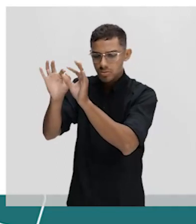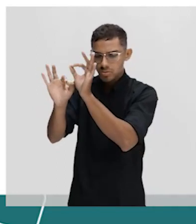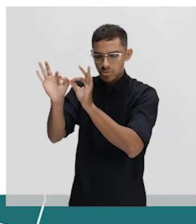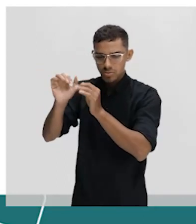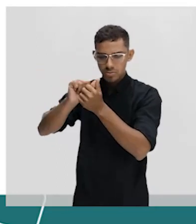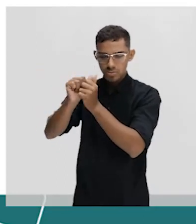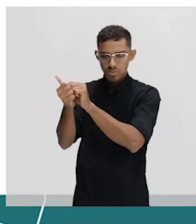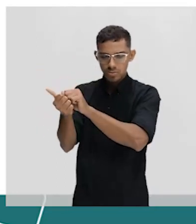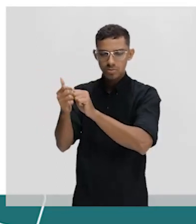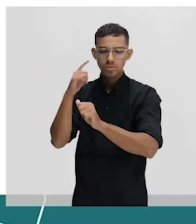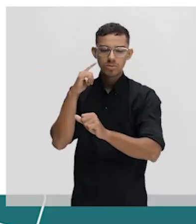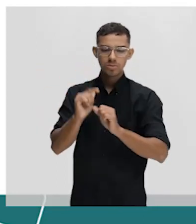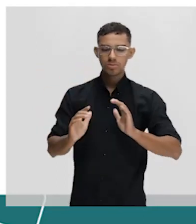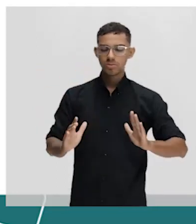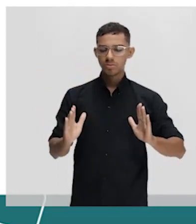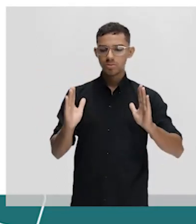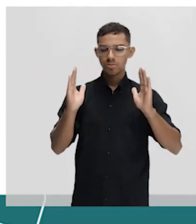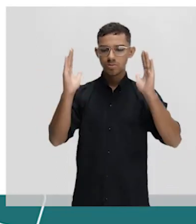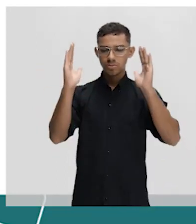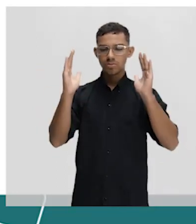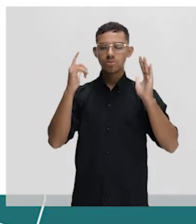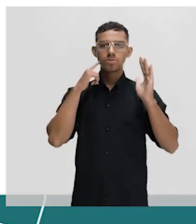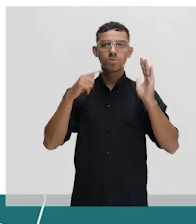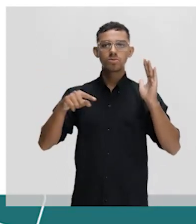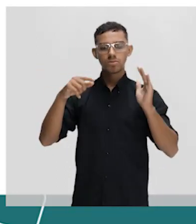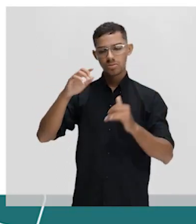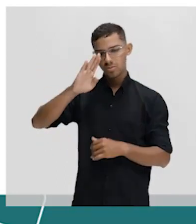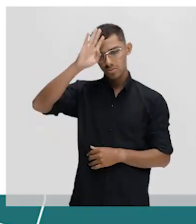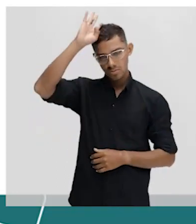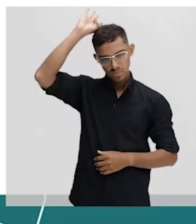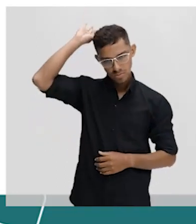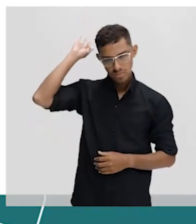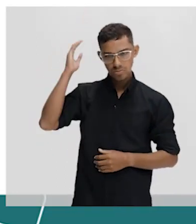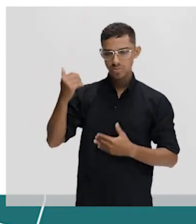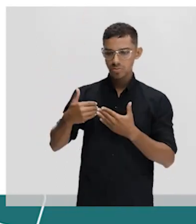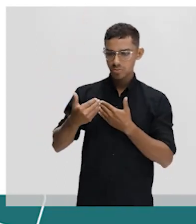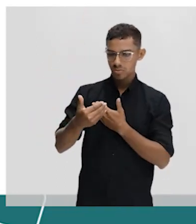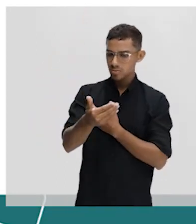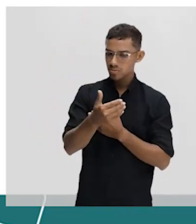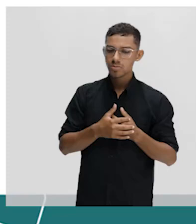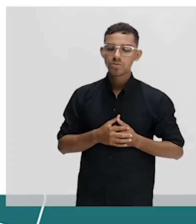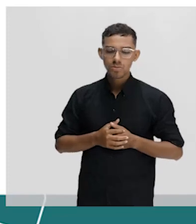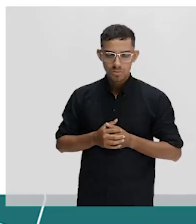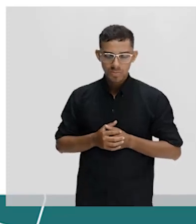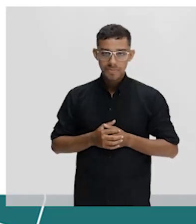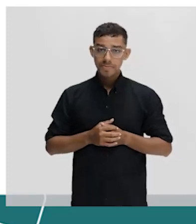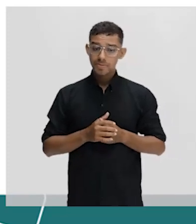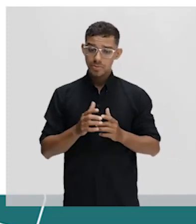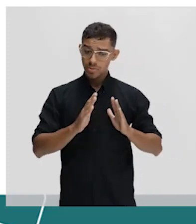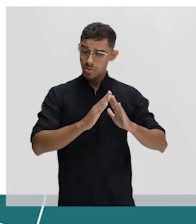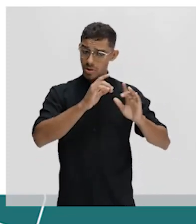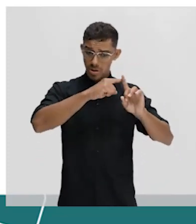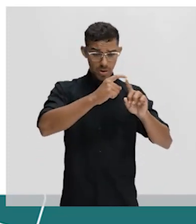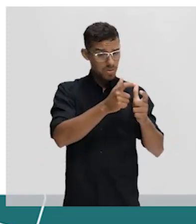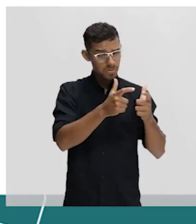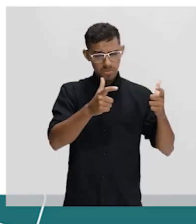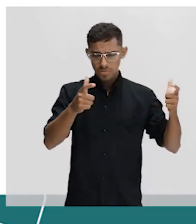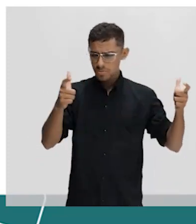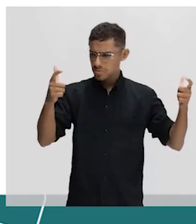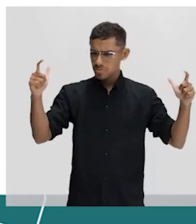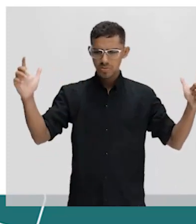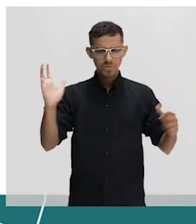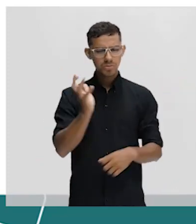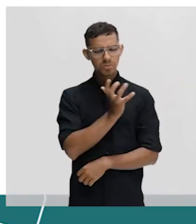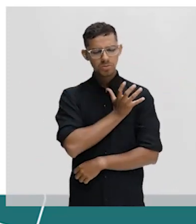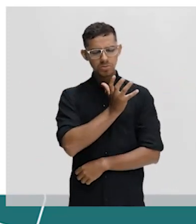romanos antigos na arte cristã primitiva, as igrejas que vieram a seguir eram grandes, majestosas, gigantes,